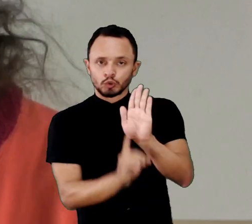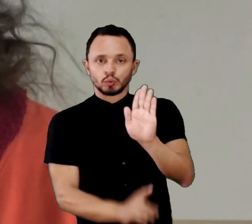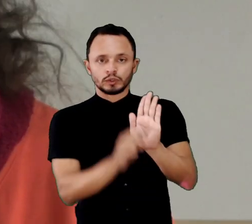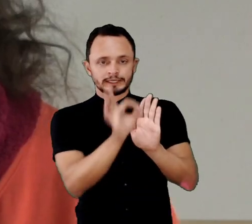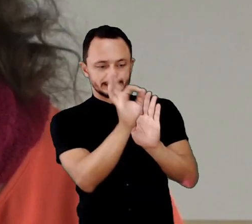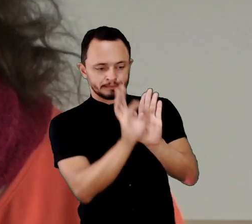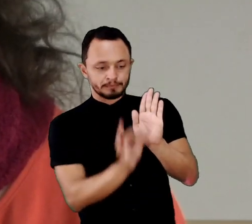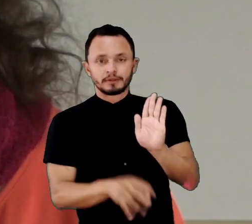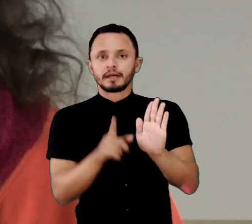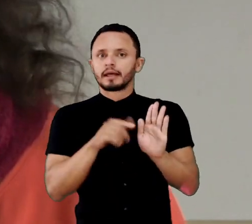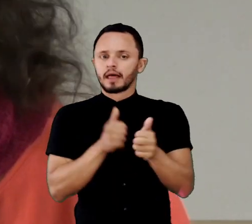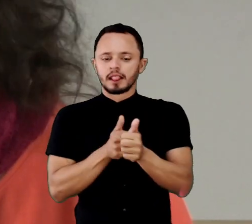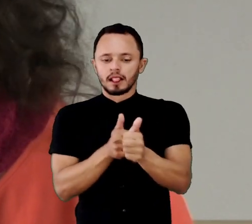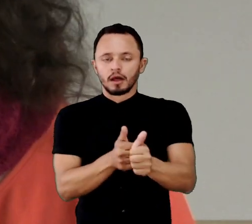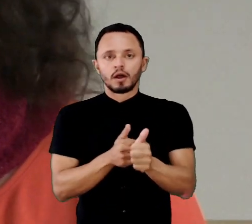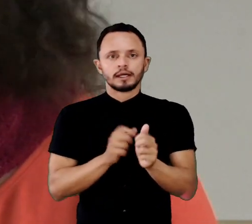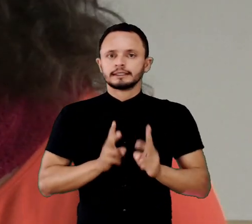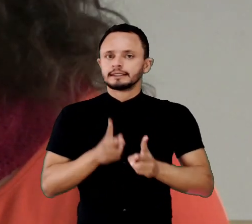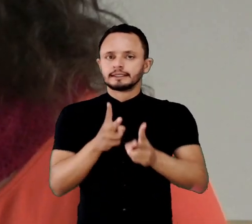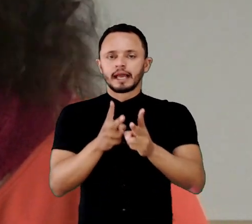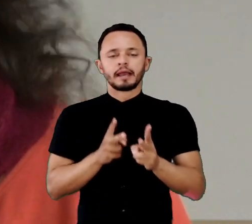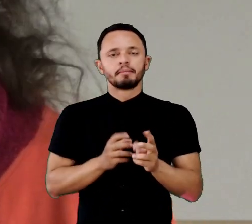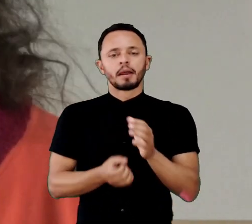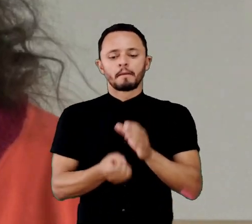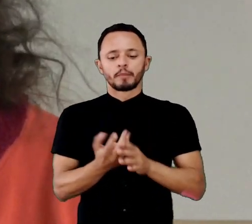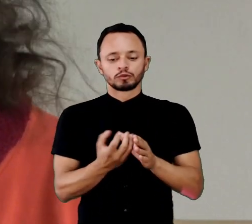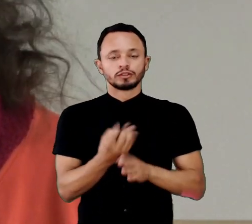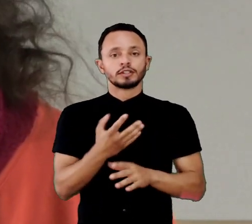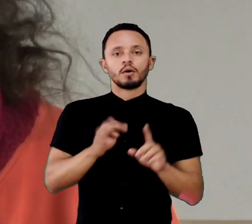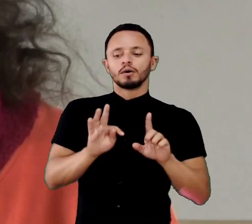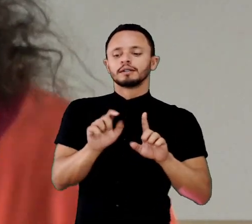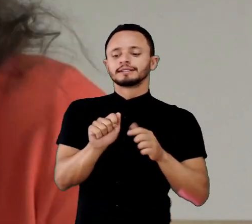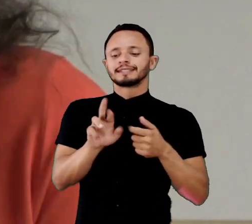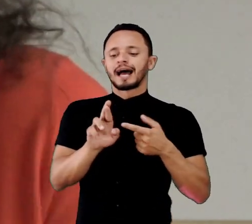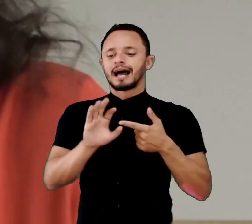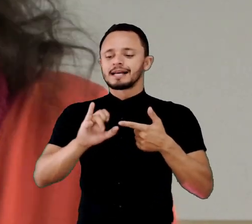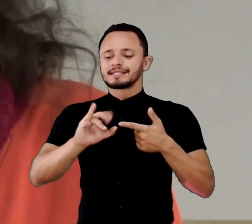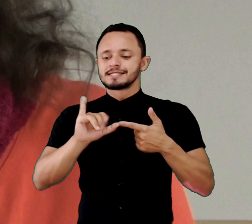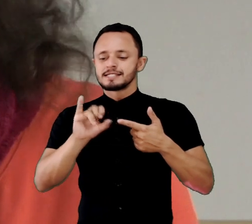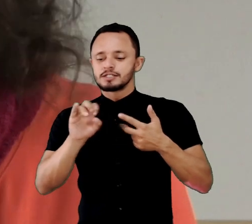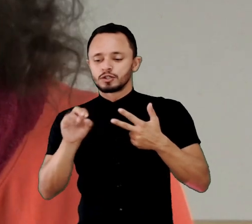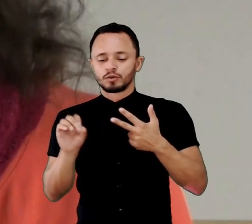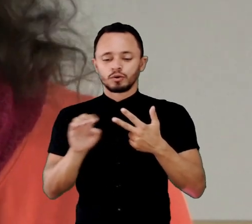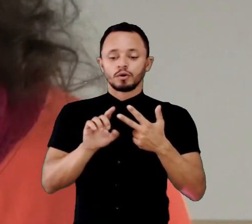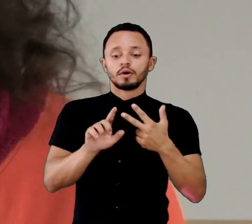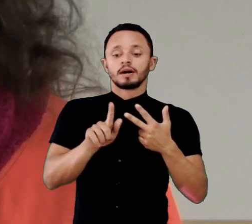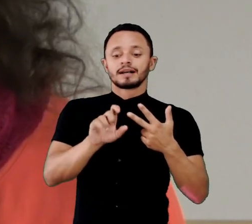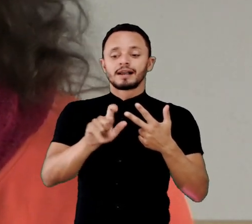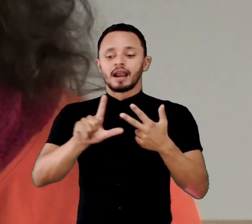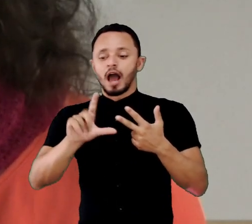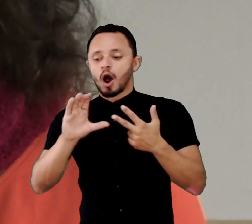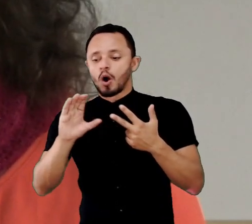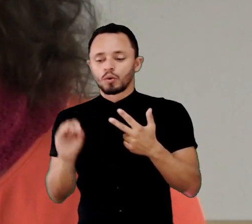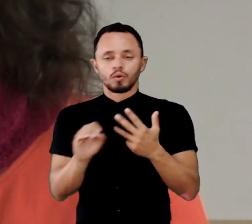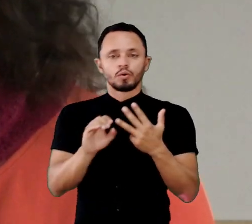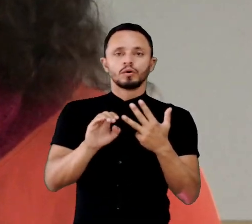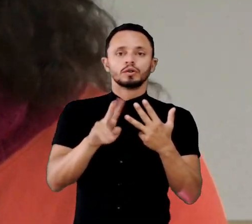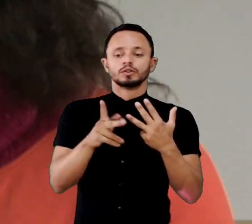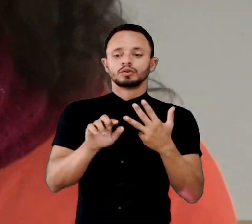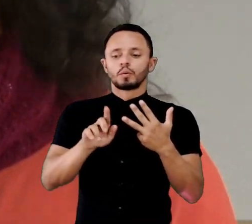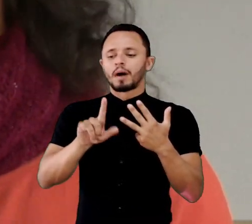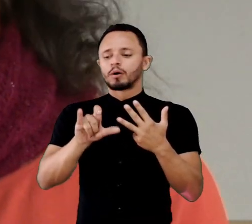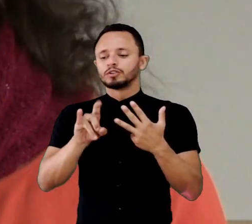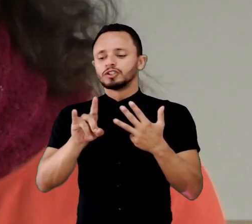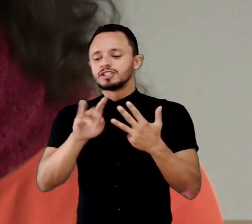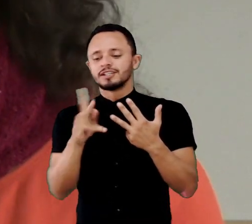companheiríssima em várias produções, o Tarcísio Ramos, o Claudinho Dias, o Beto Militânio, Glauco. Ju Pautilha,